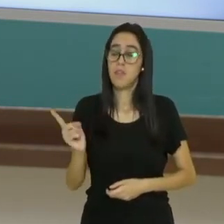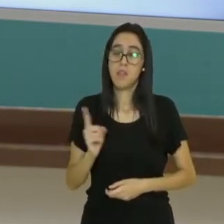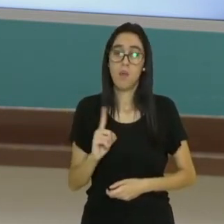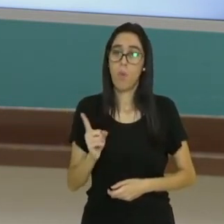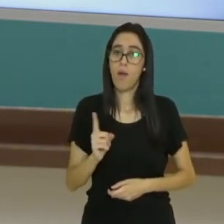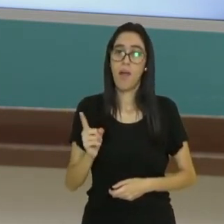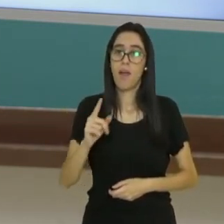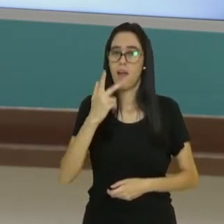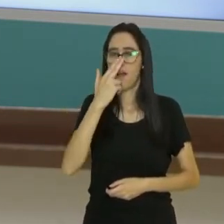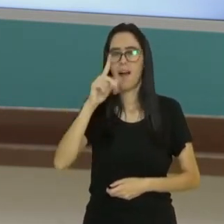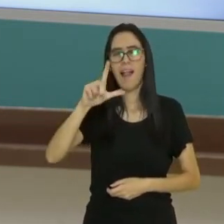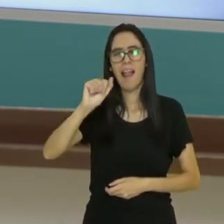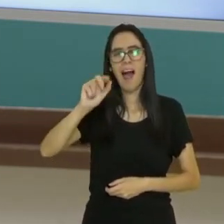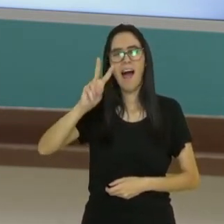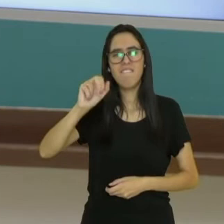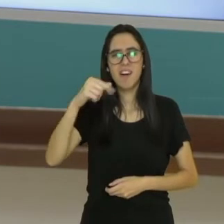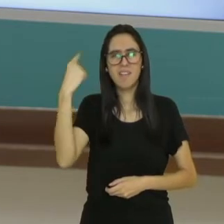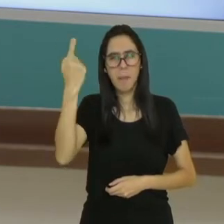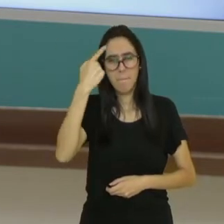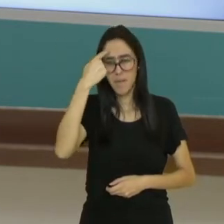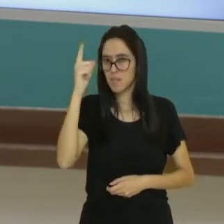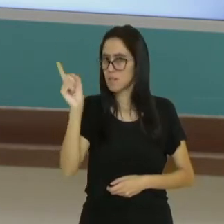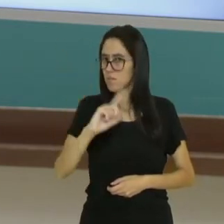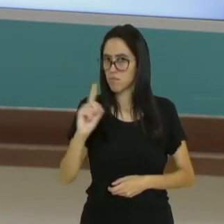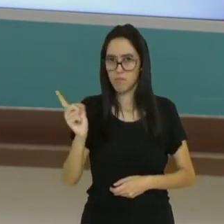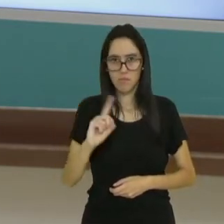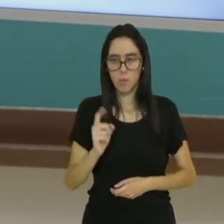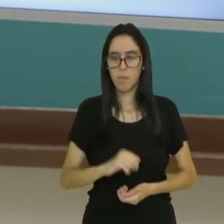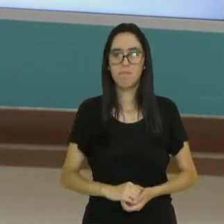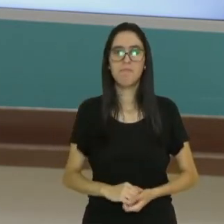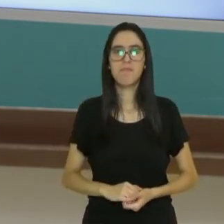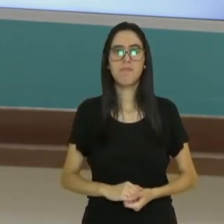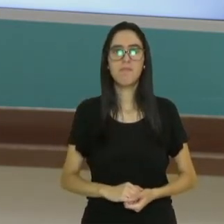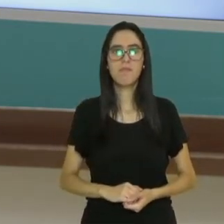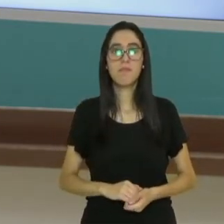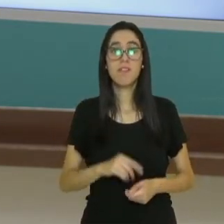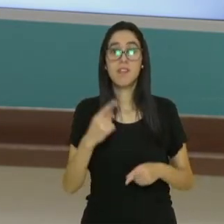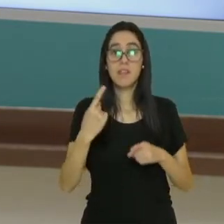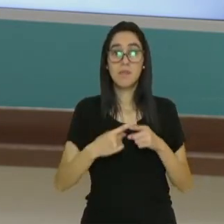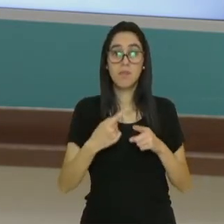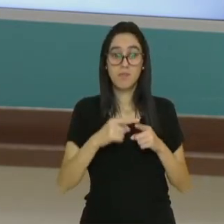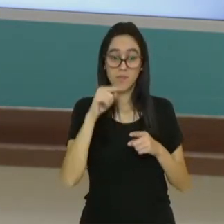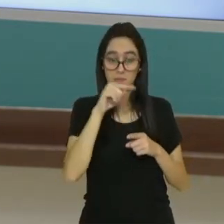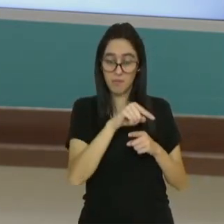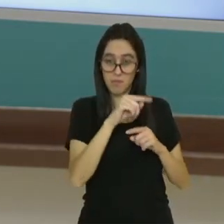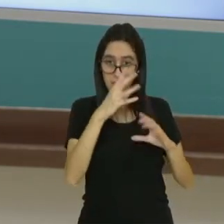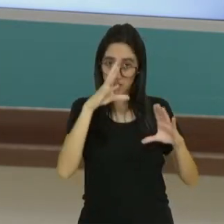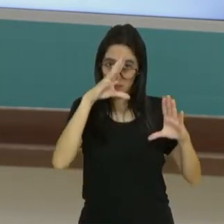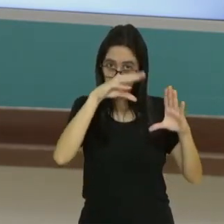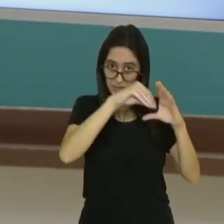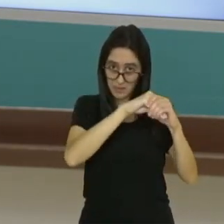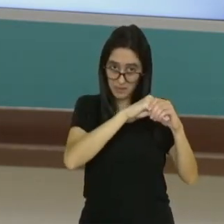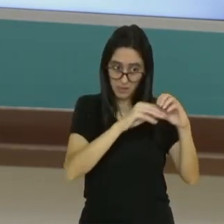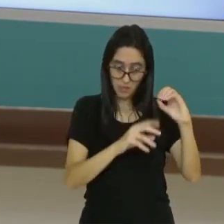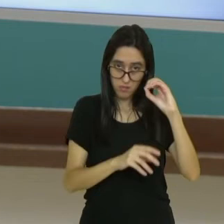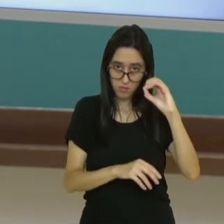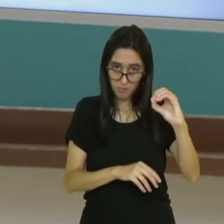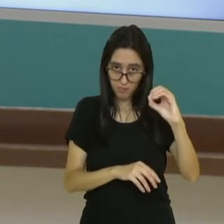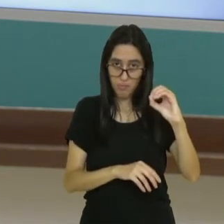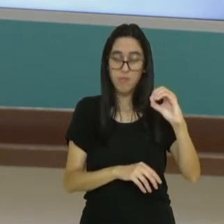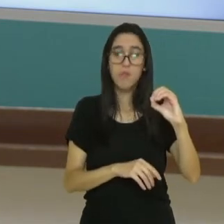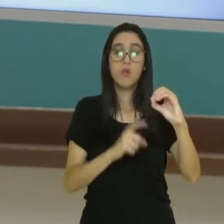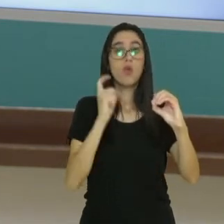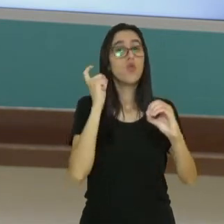magma, como muita gente pensa, né? Como muitos imaginam, pois esse magma encontra-se apenas nas